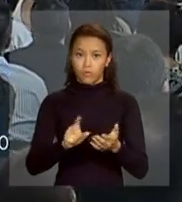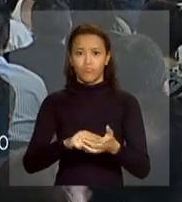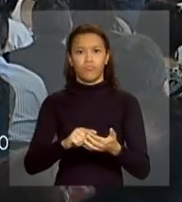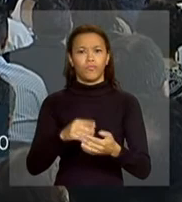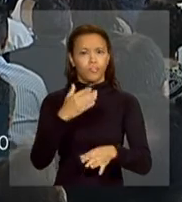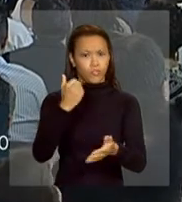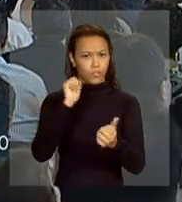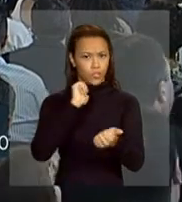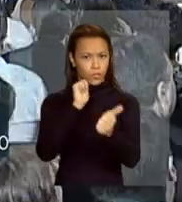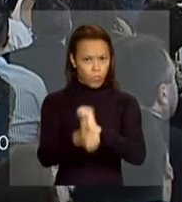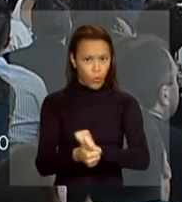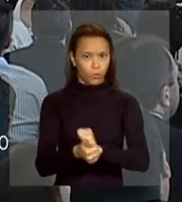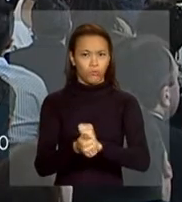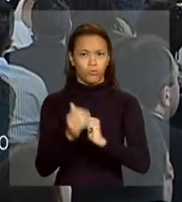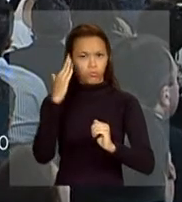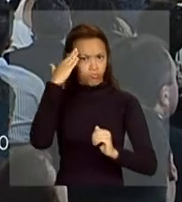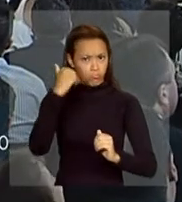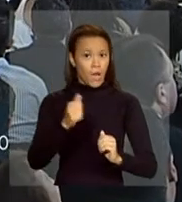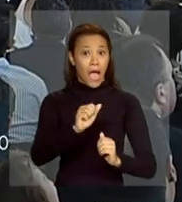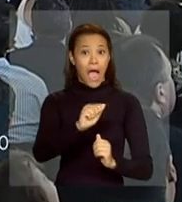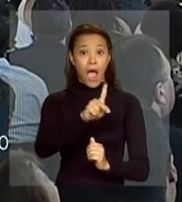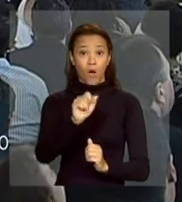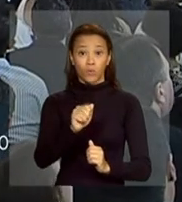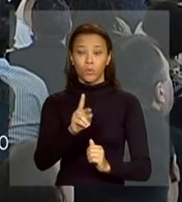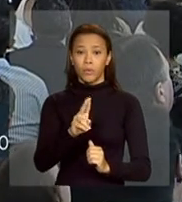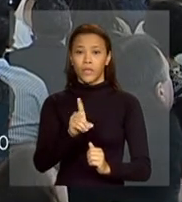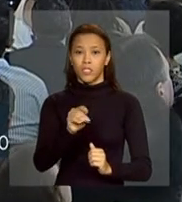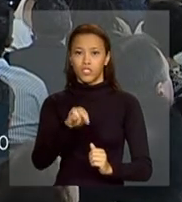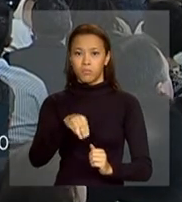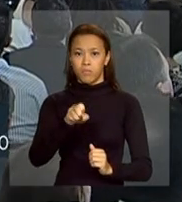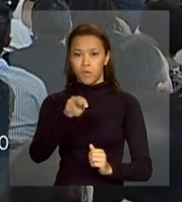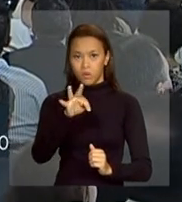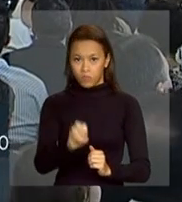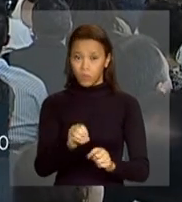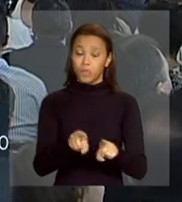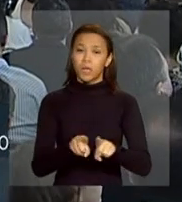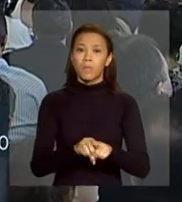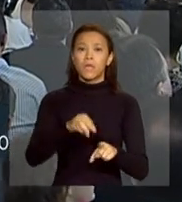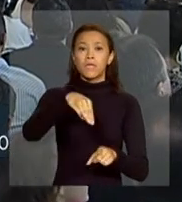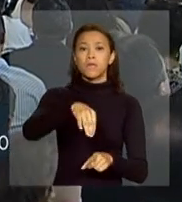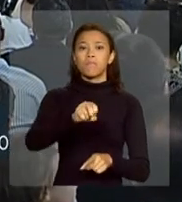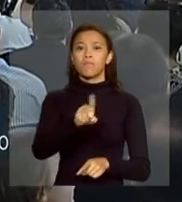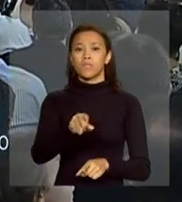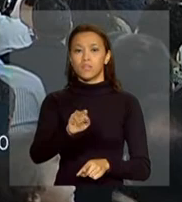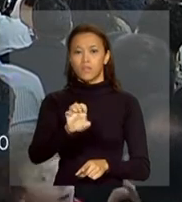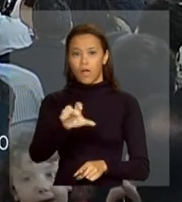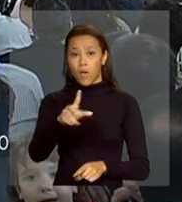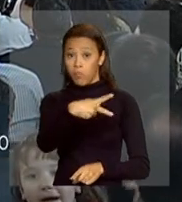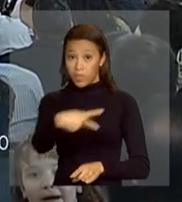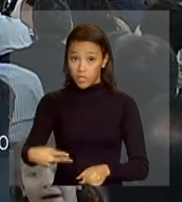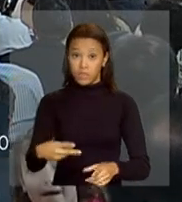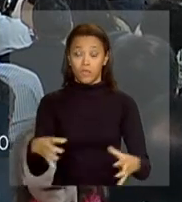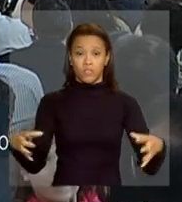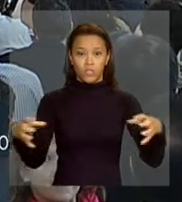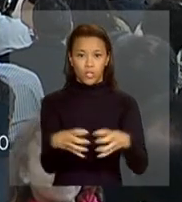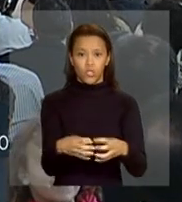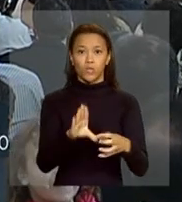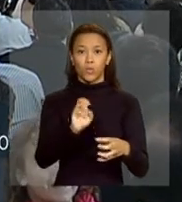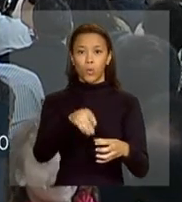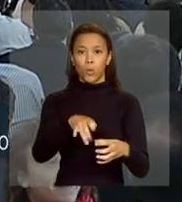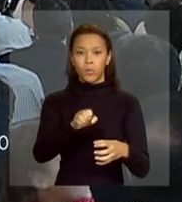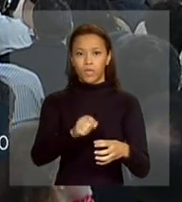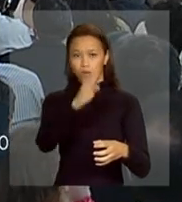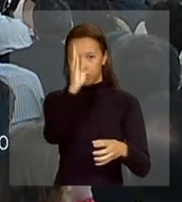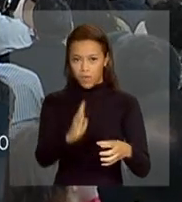rendimento de alto rendimento do Ministério do Esporte Mizael Conrado presidente do comitê paraolímpico